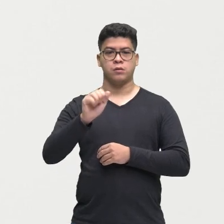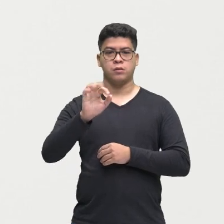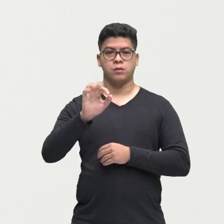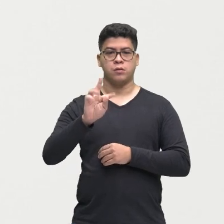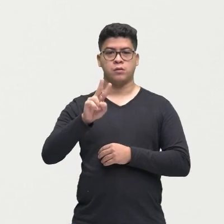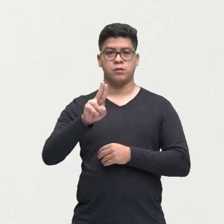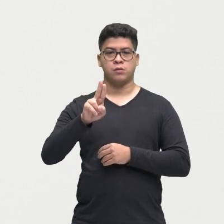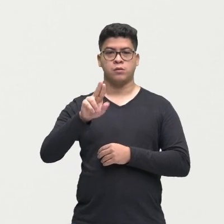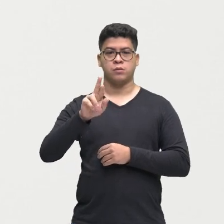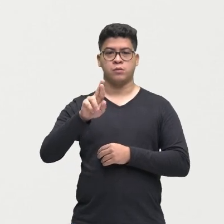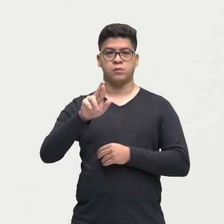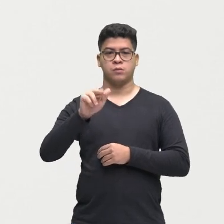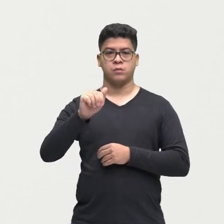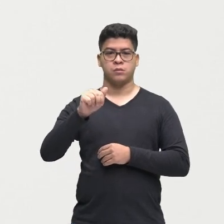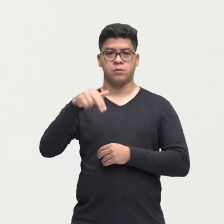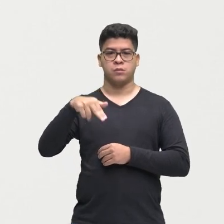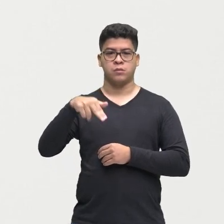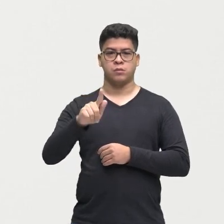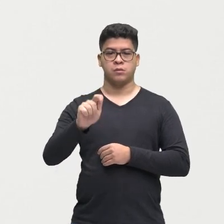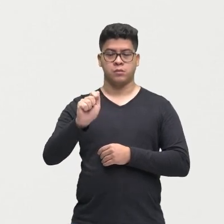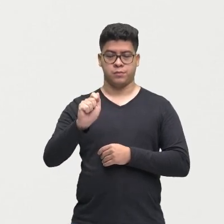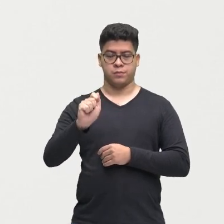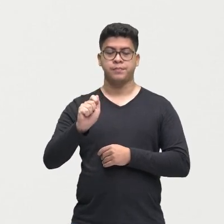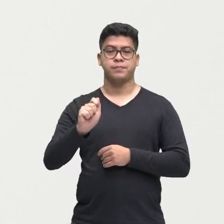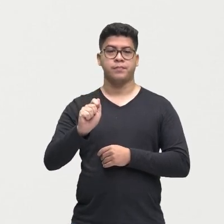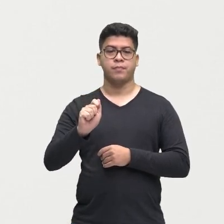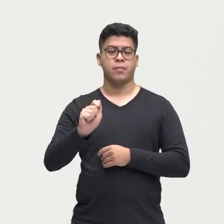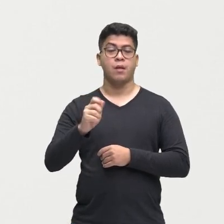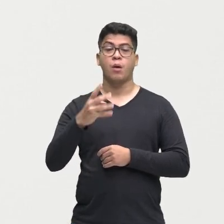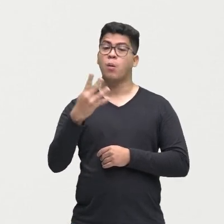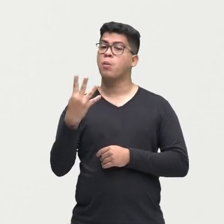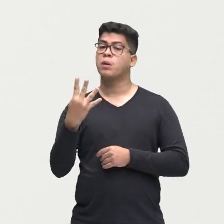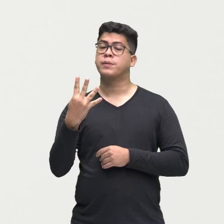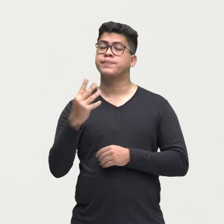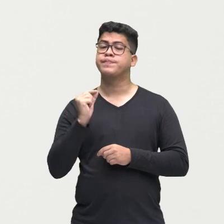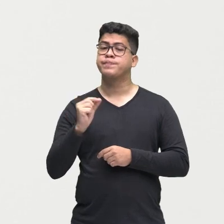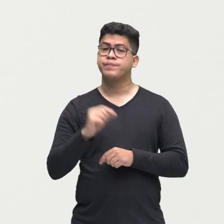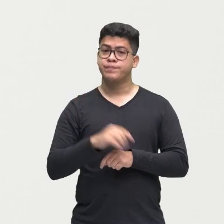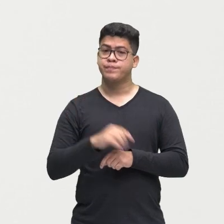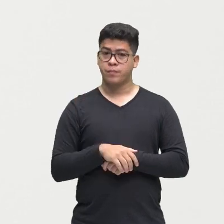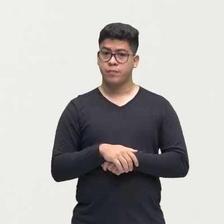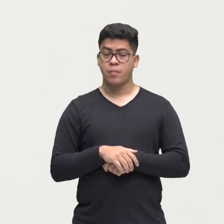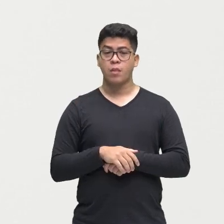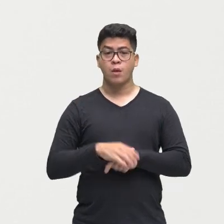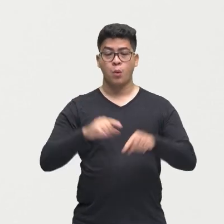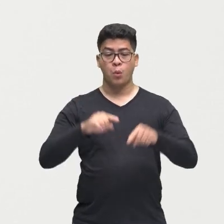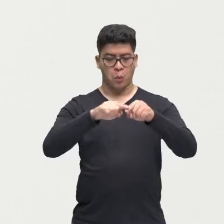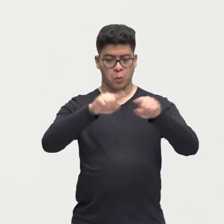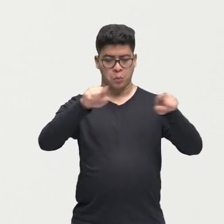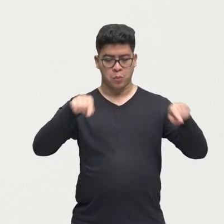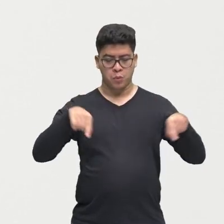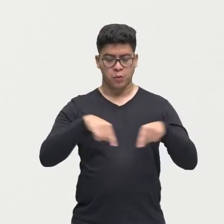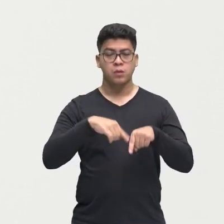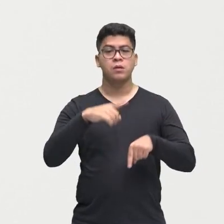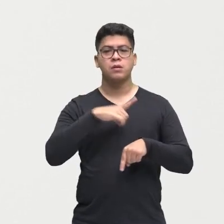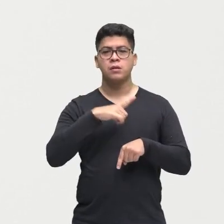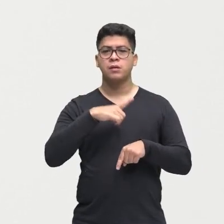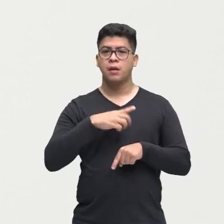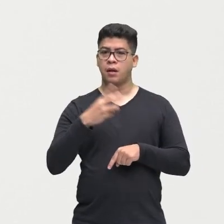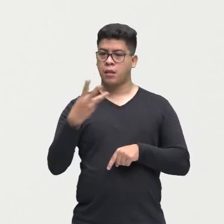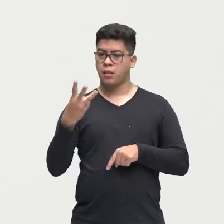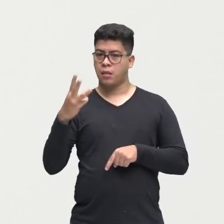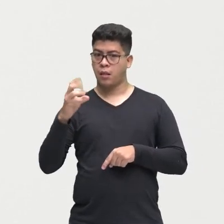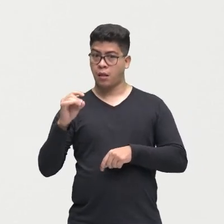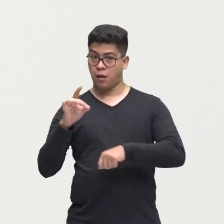bem antigo tá quatro o tabuleiro é composto por 30 casas escuras e 30